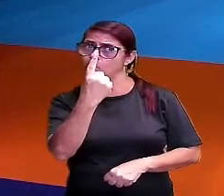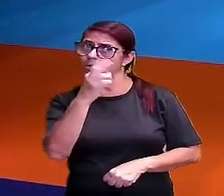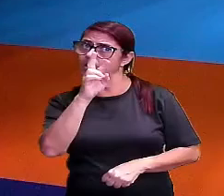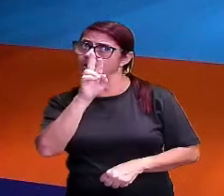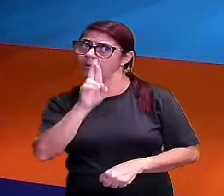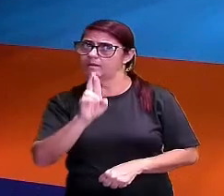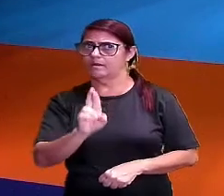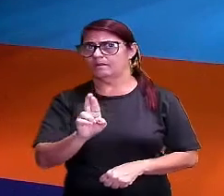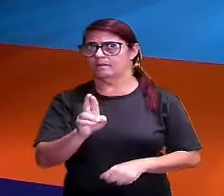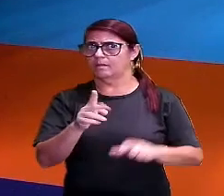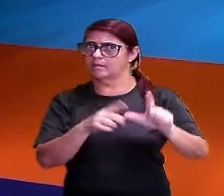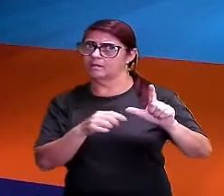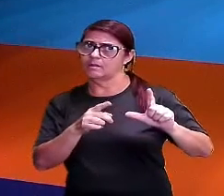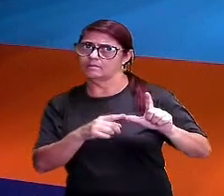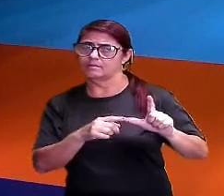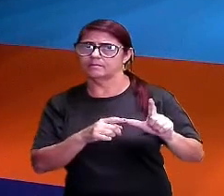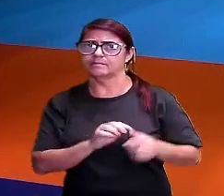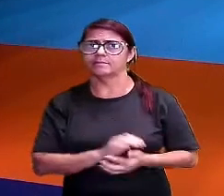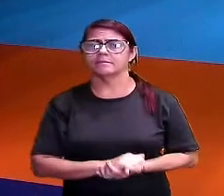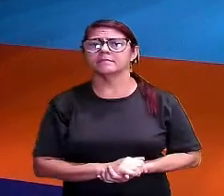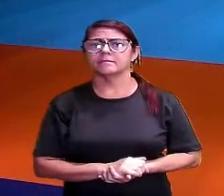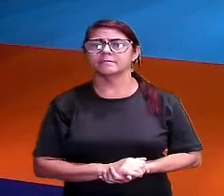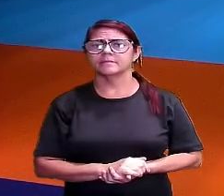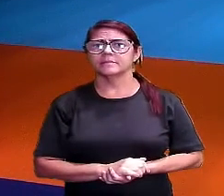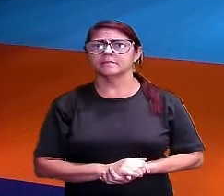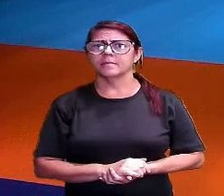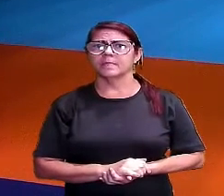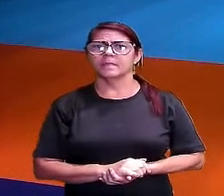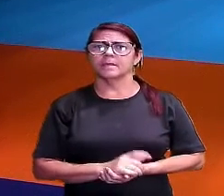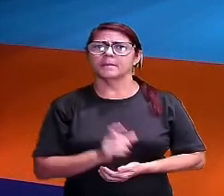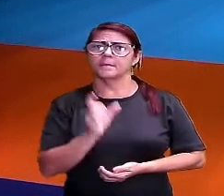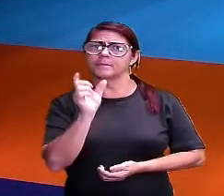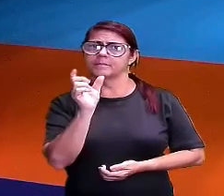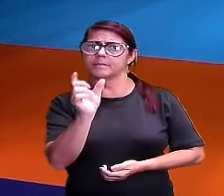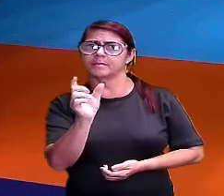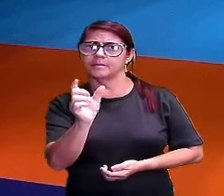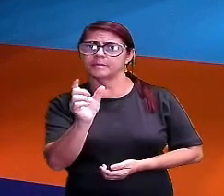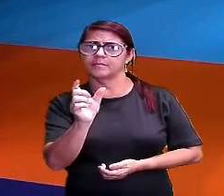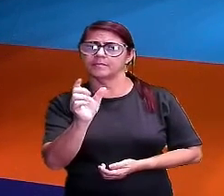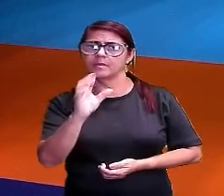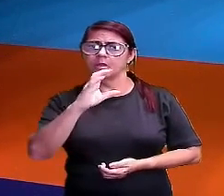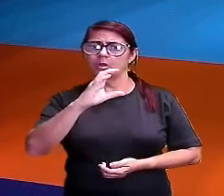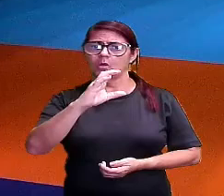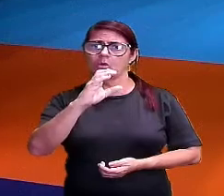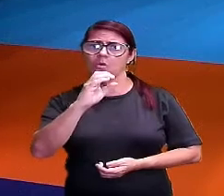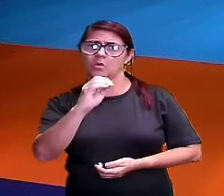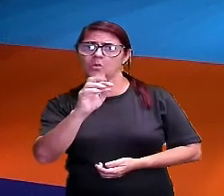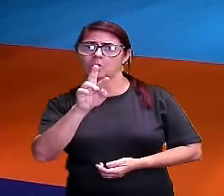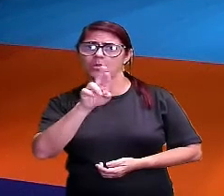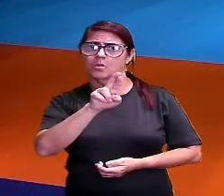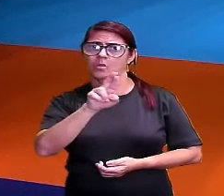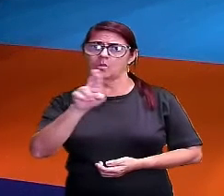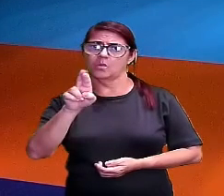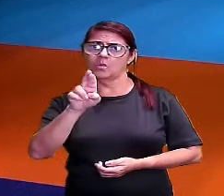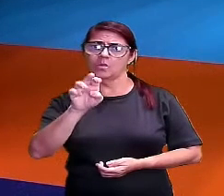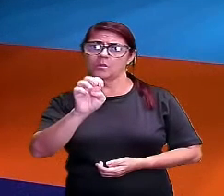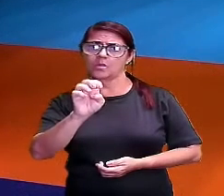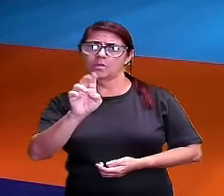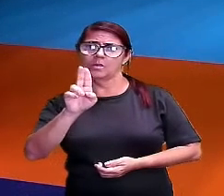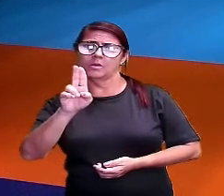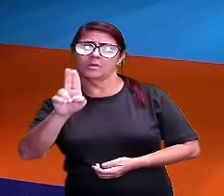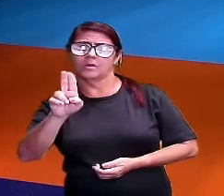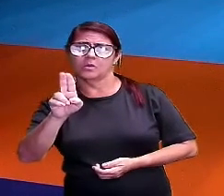uma letra R. Temos aqui a palavra correu. Correu tem o